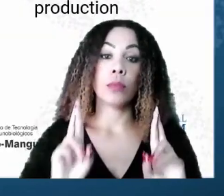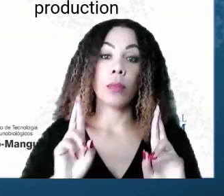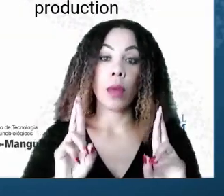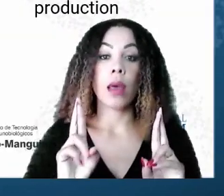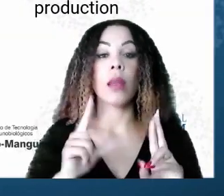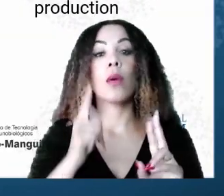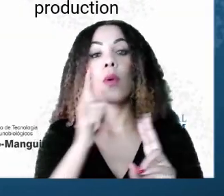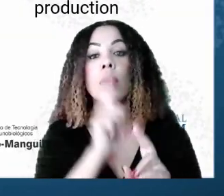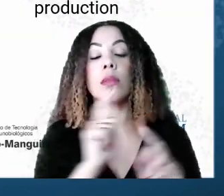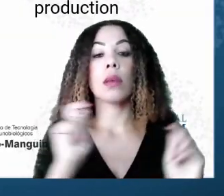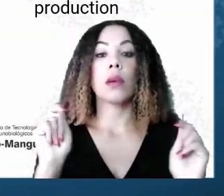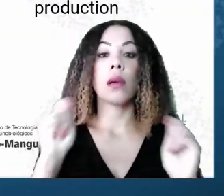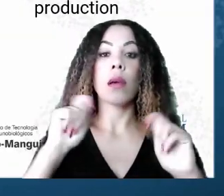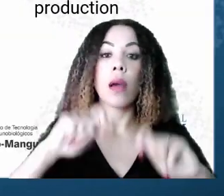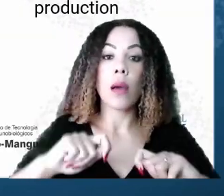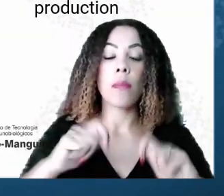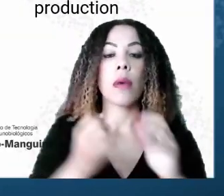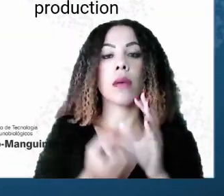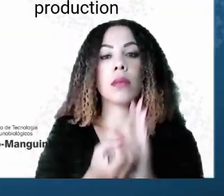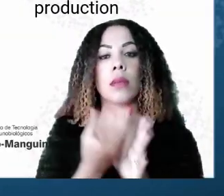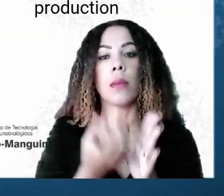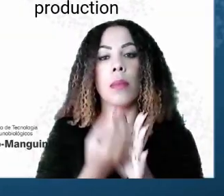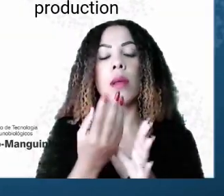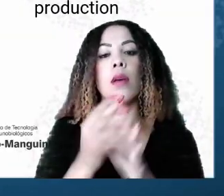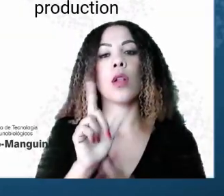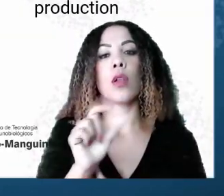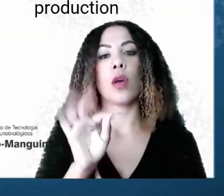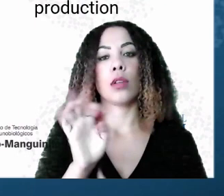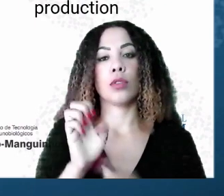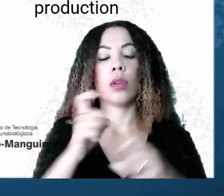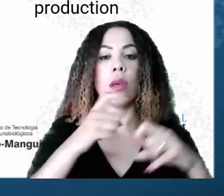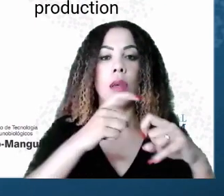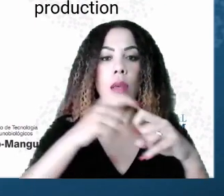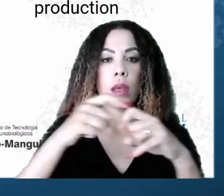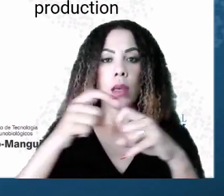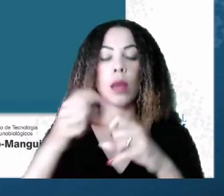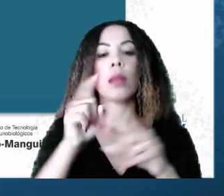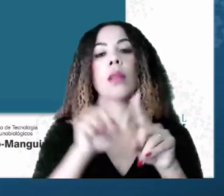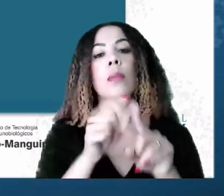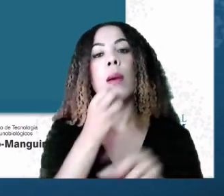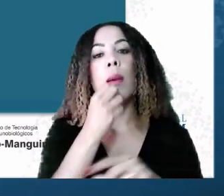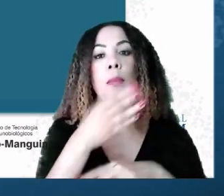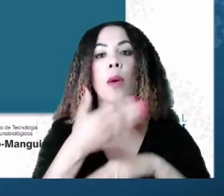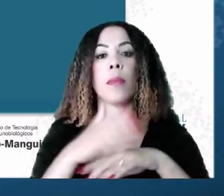de produzir lotes clínicos em boas práticas de fabricação.